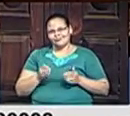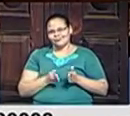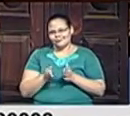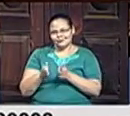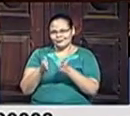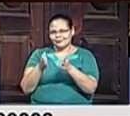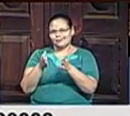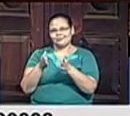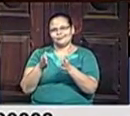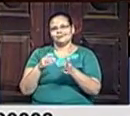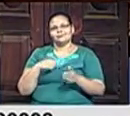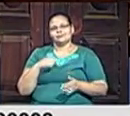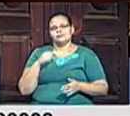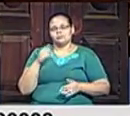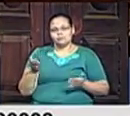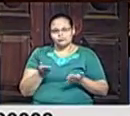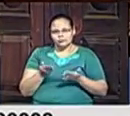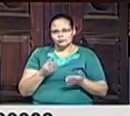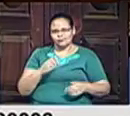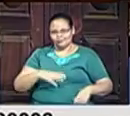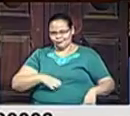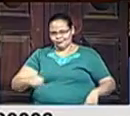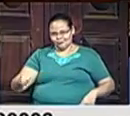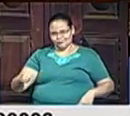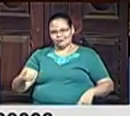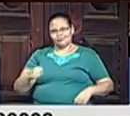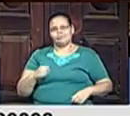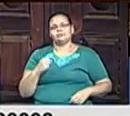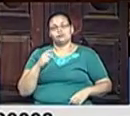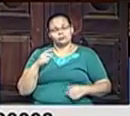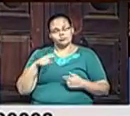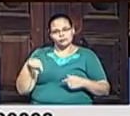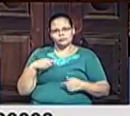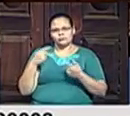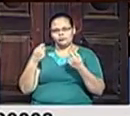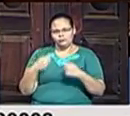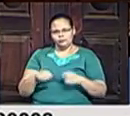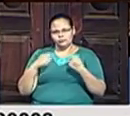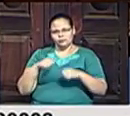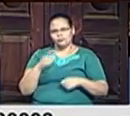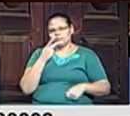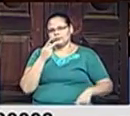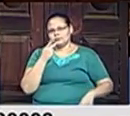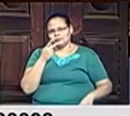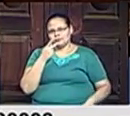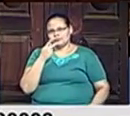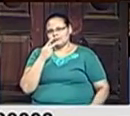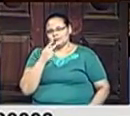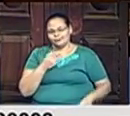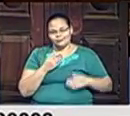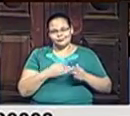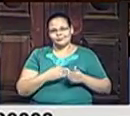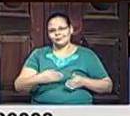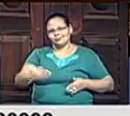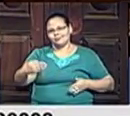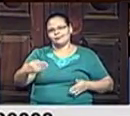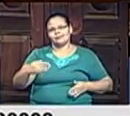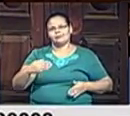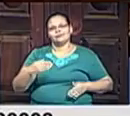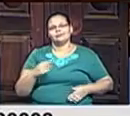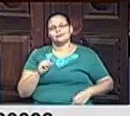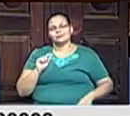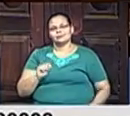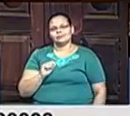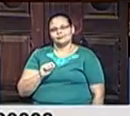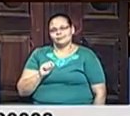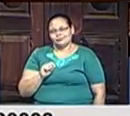a descriminalização do aborto. É preciso que se diga que está em curso a